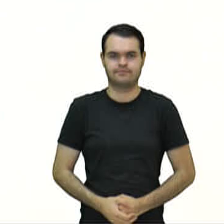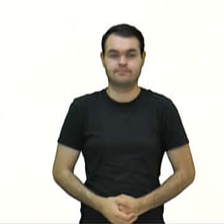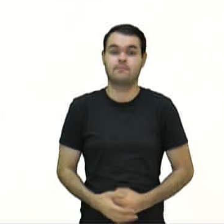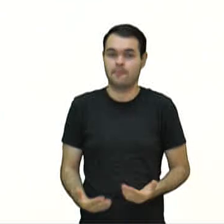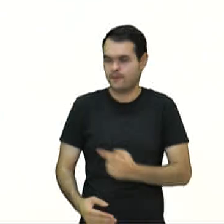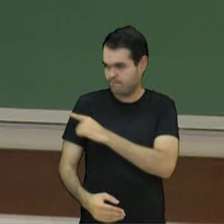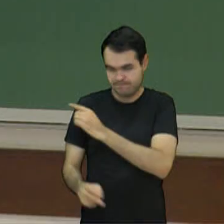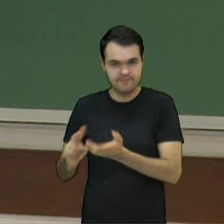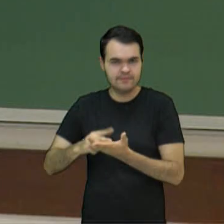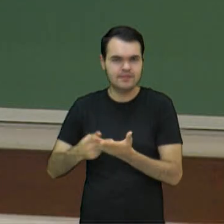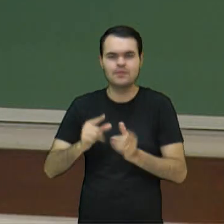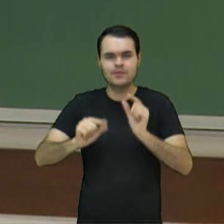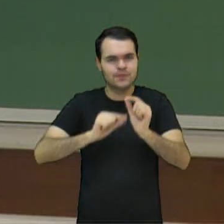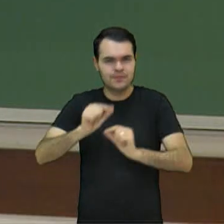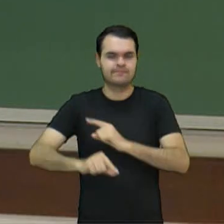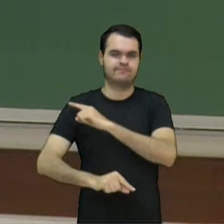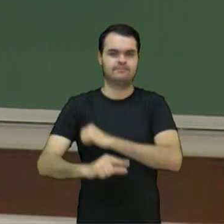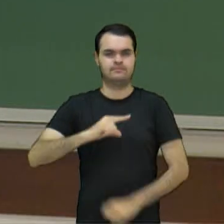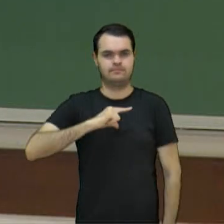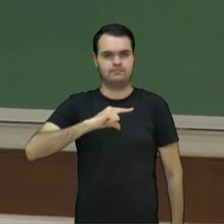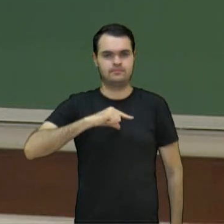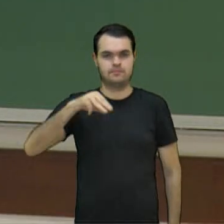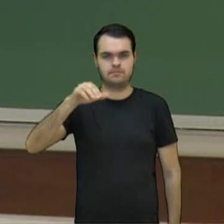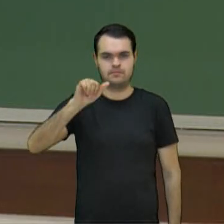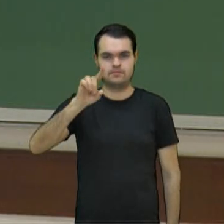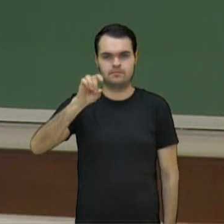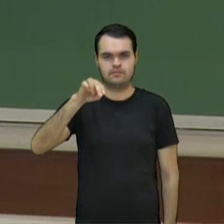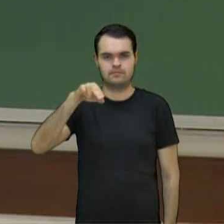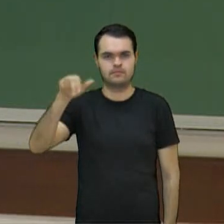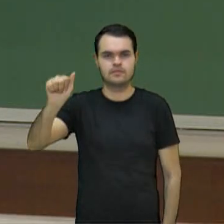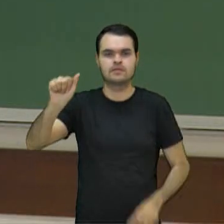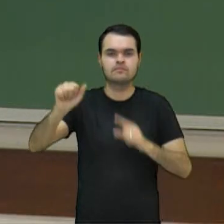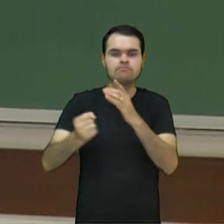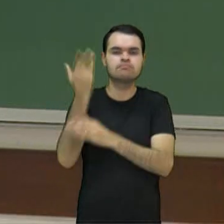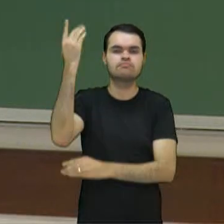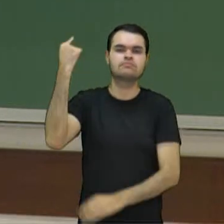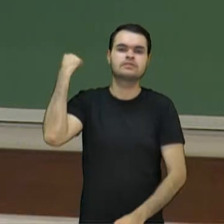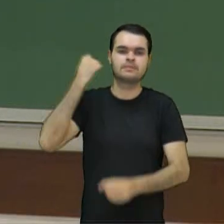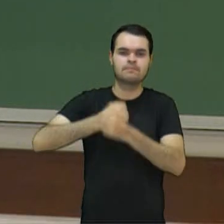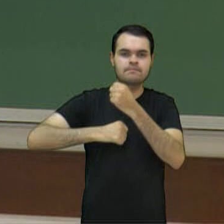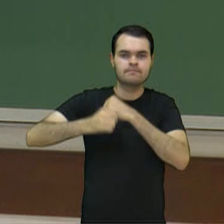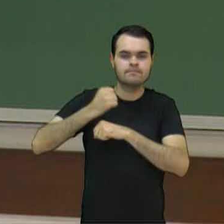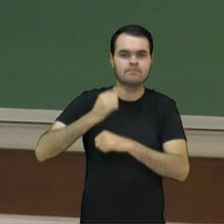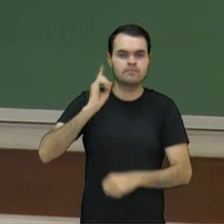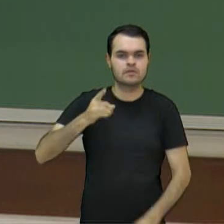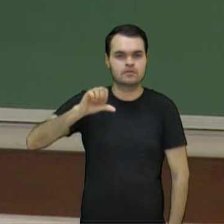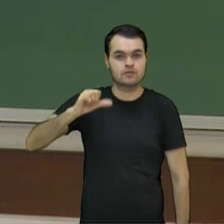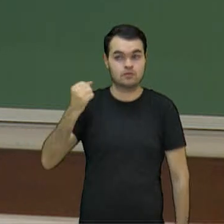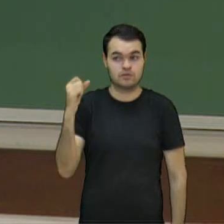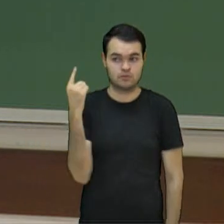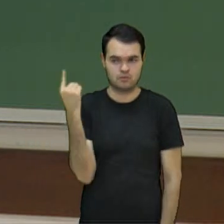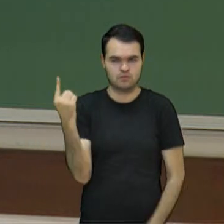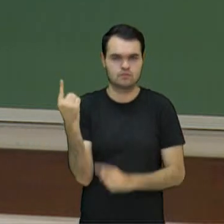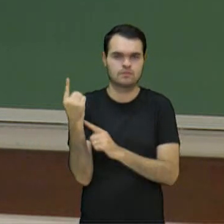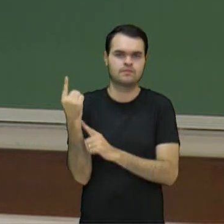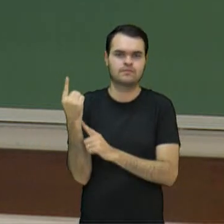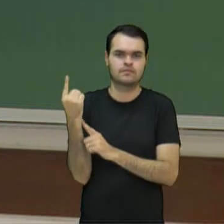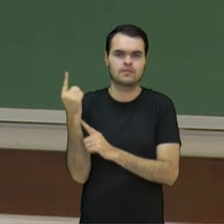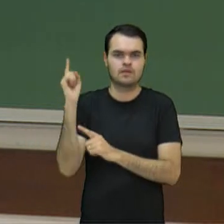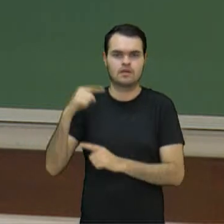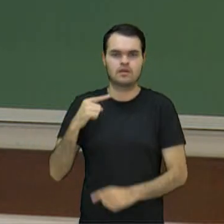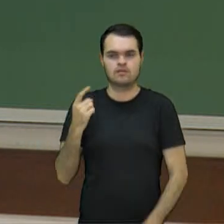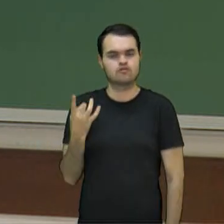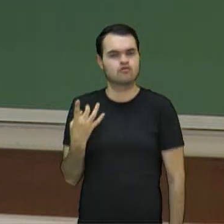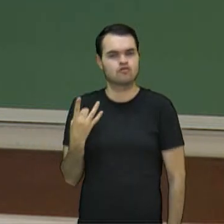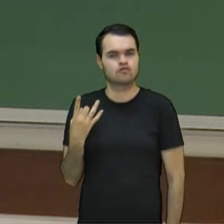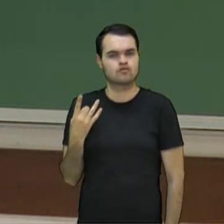Então, aqui o que a gente tem? Nós temos que a Madonna surgiu lá em 1981 de forma solo